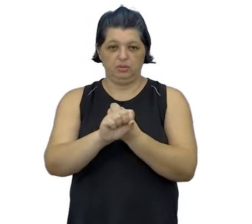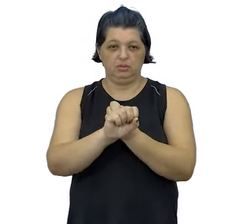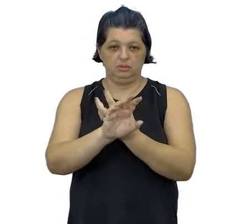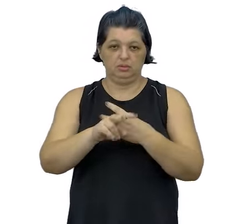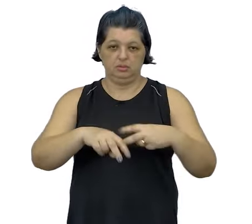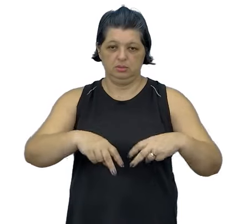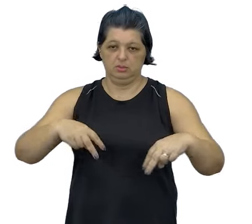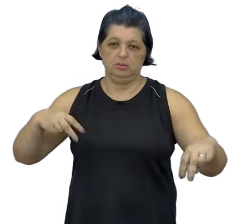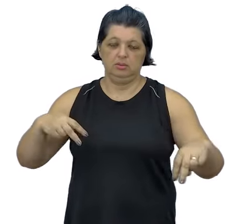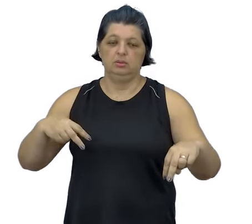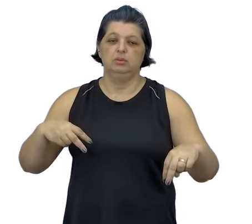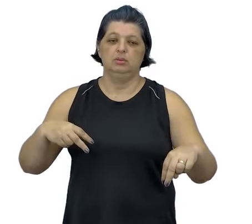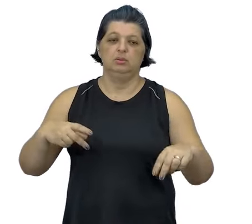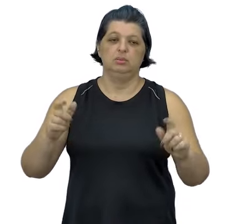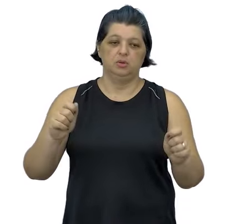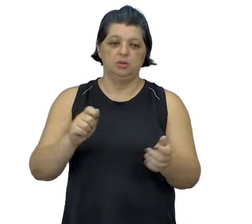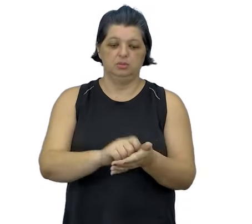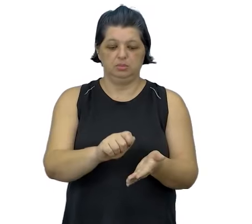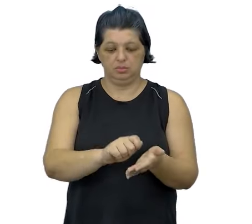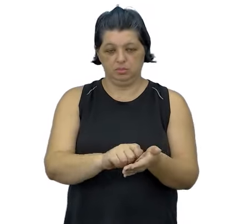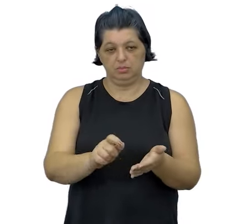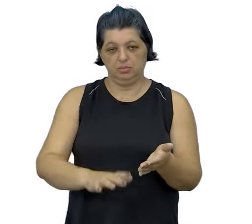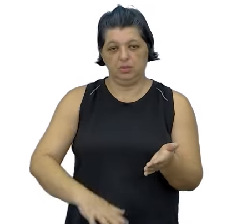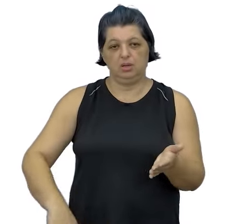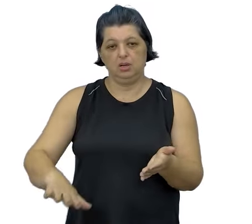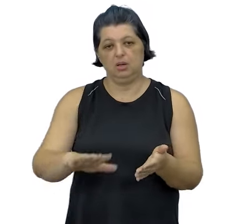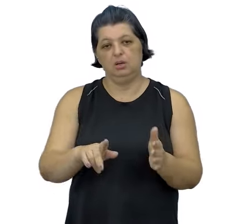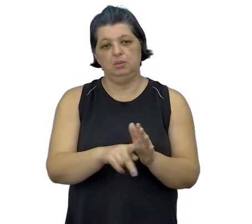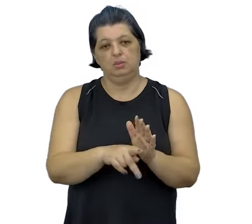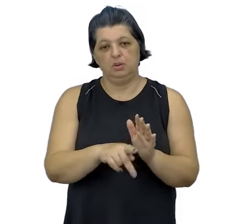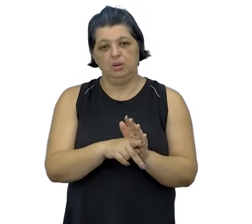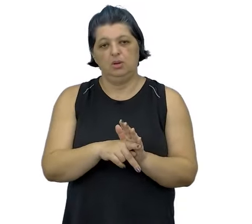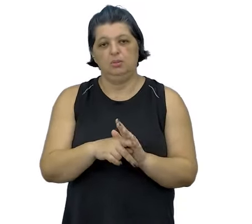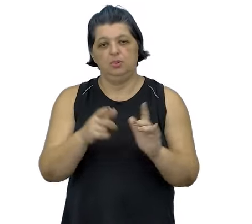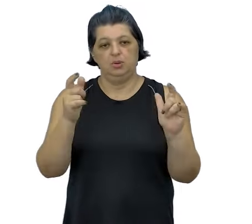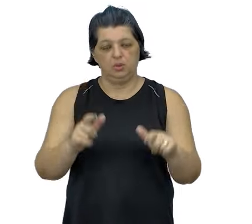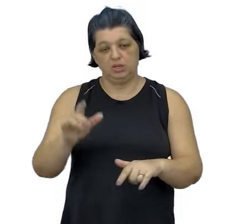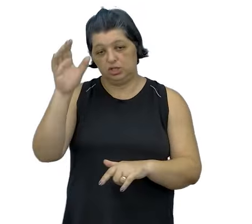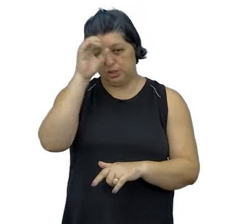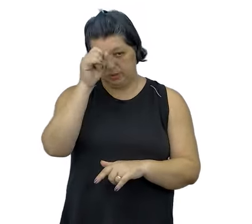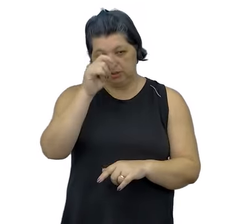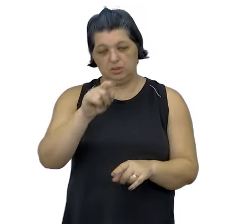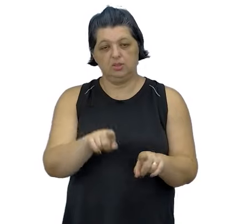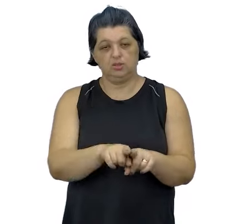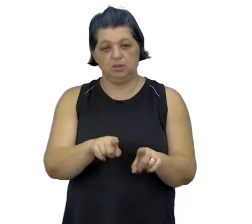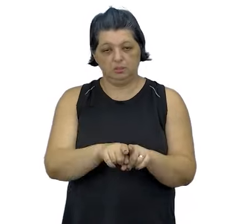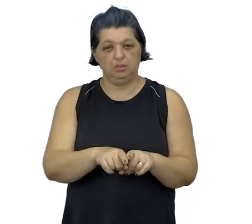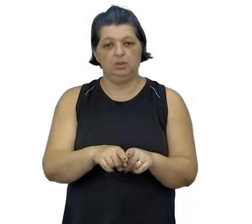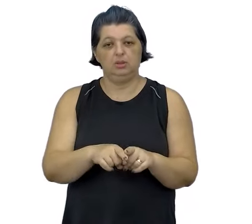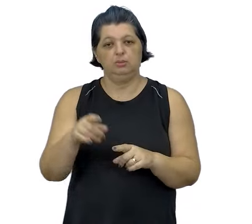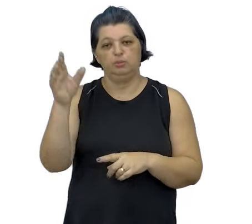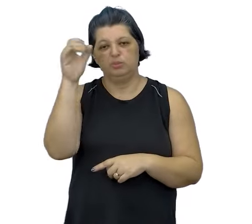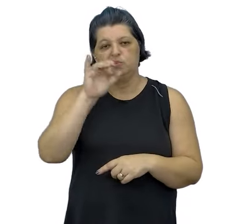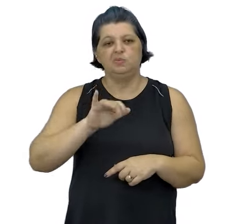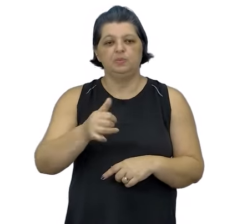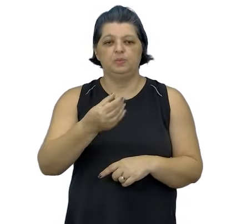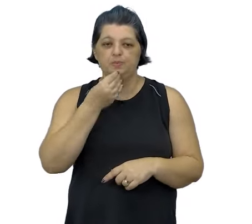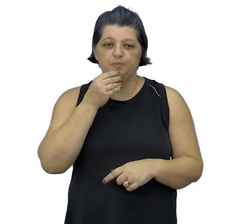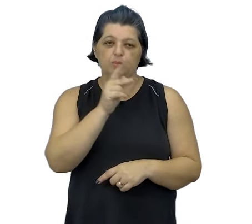ser registradas em ambiente virtual de aprendizagem, criar oportunidade para o professor fazer um